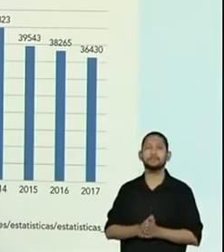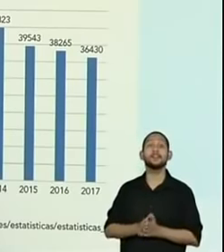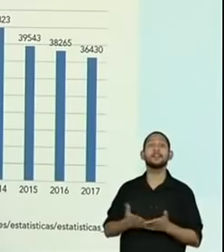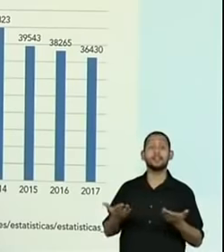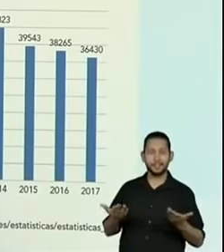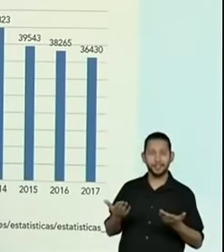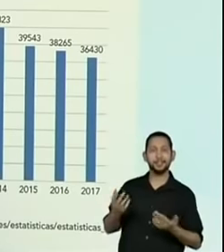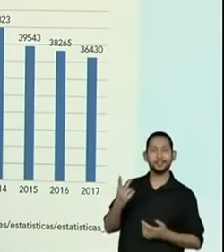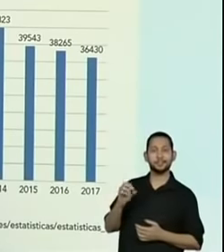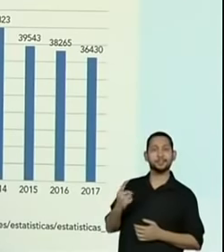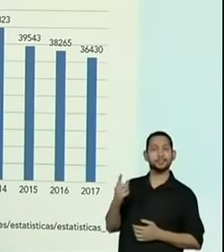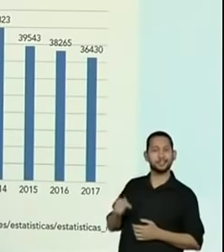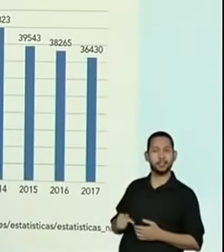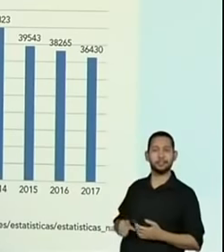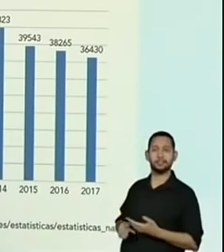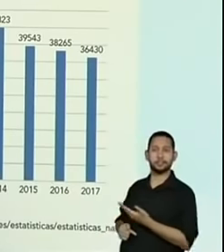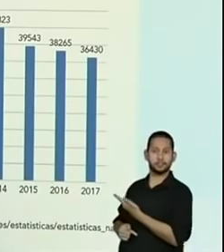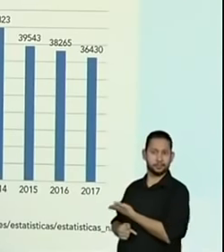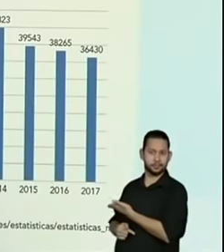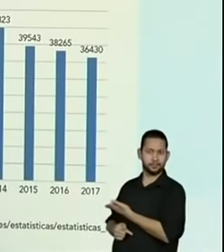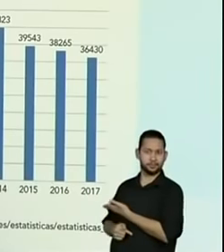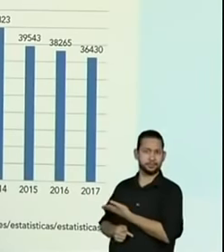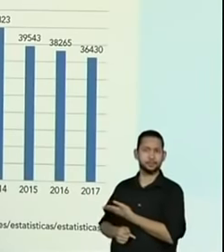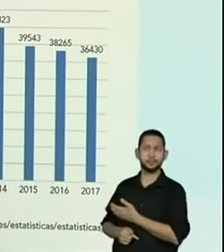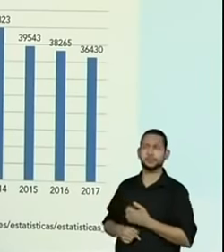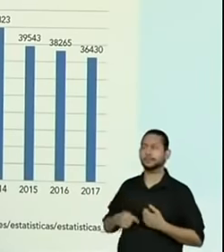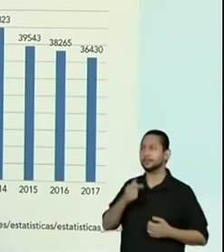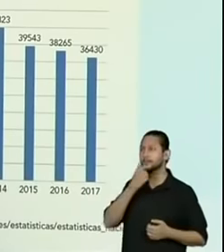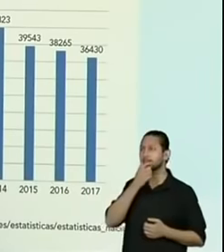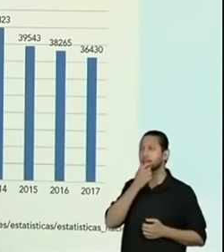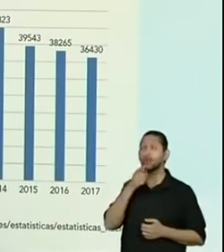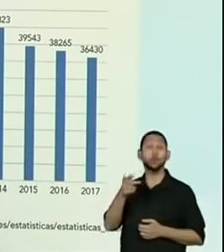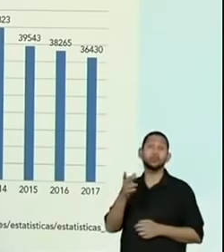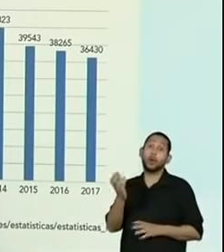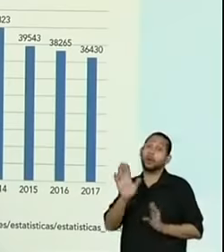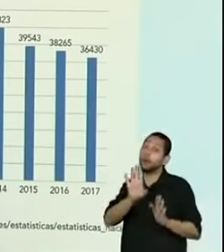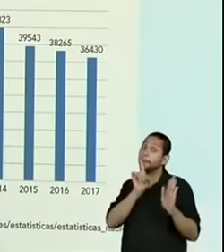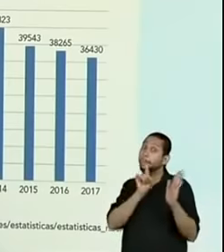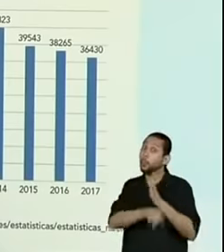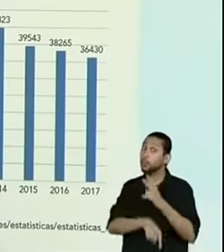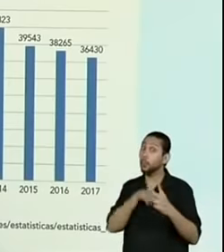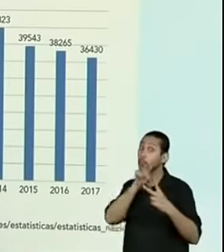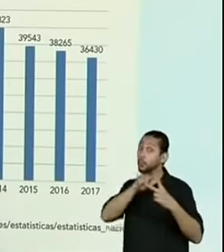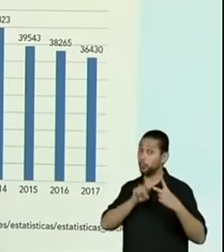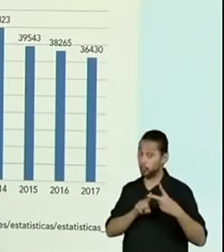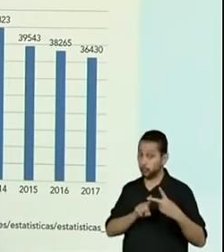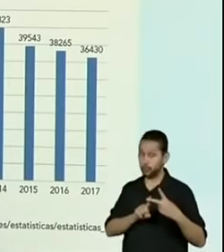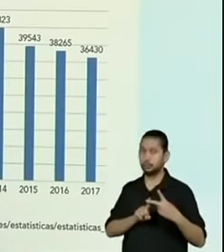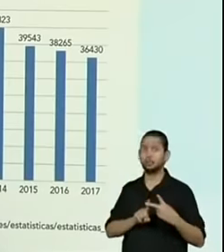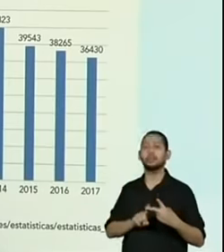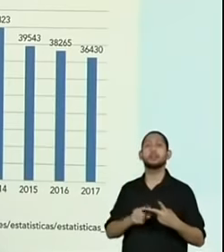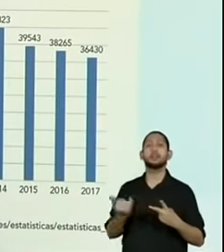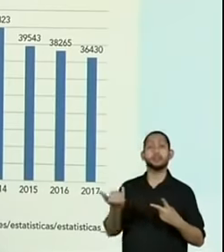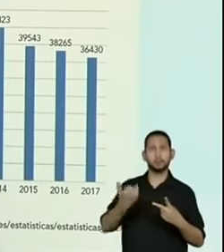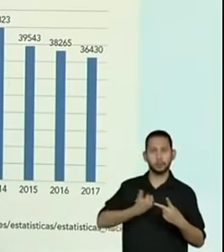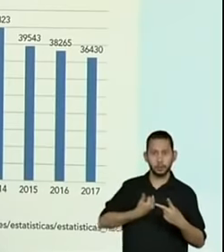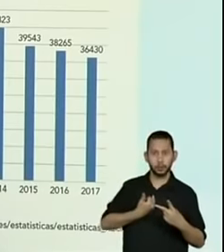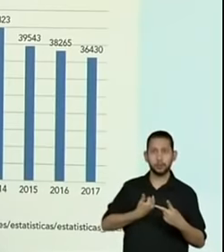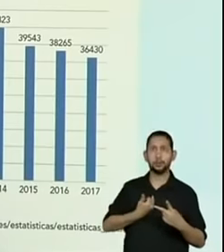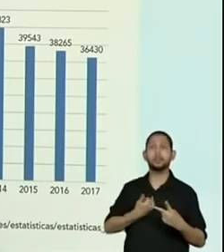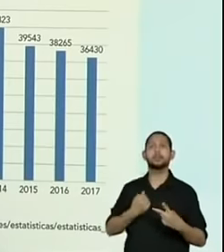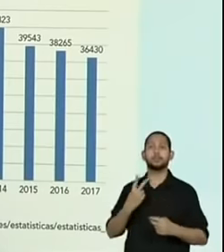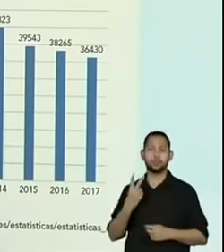a quantidade? Só tá chegando o ano. A pergunta não é só o ano. E aí?